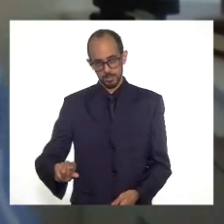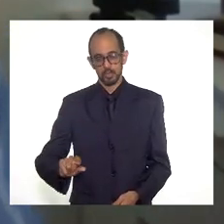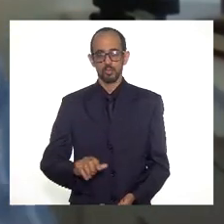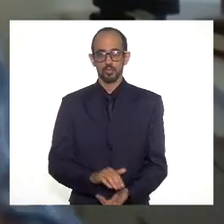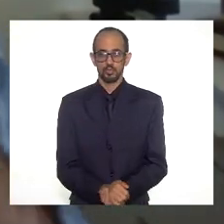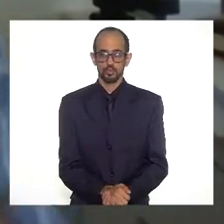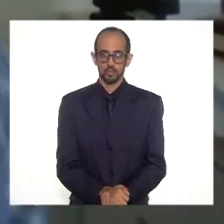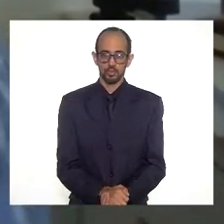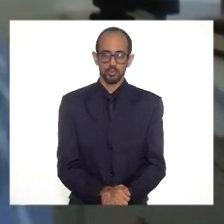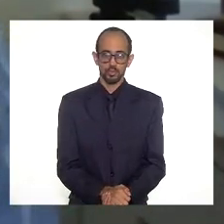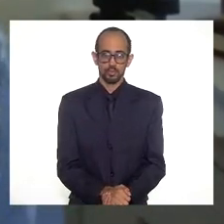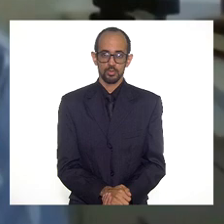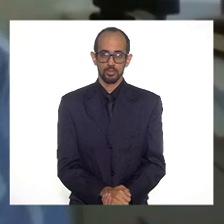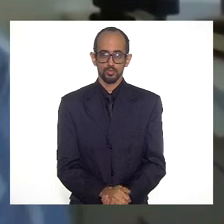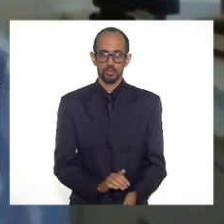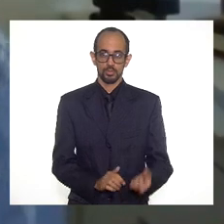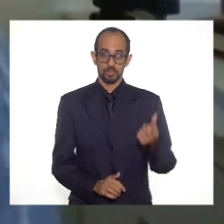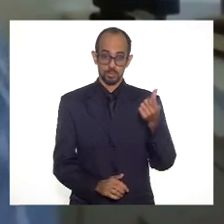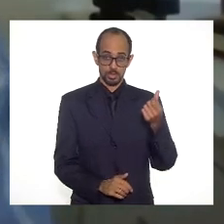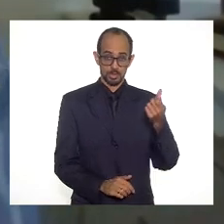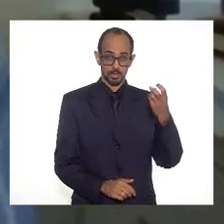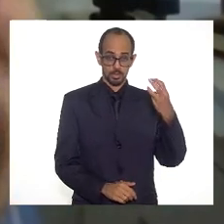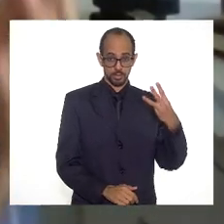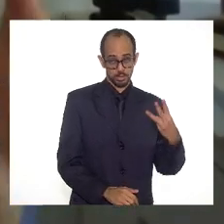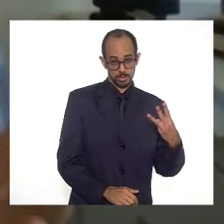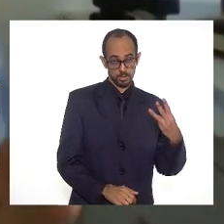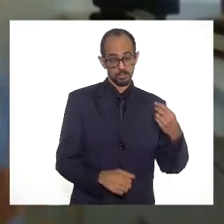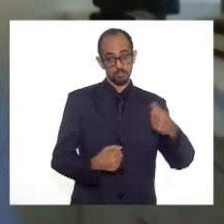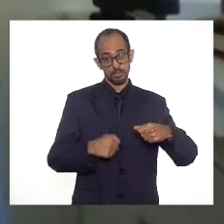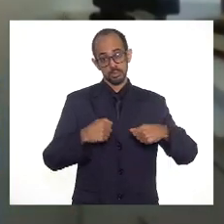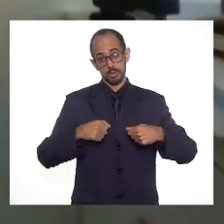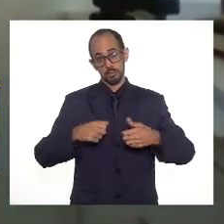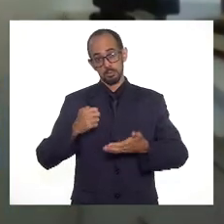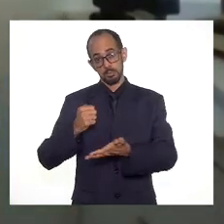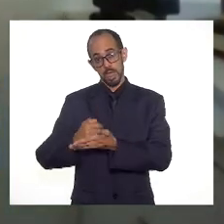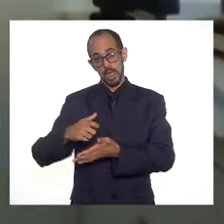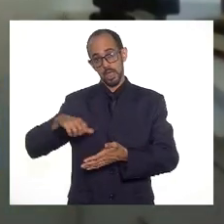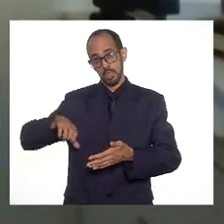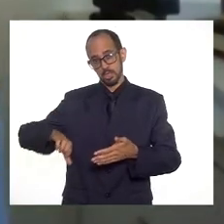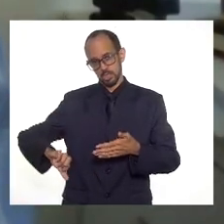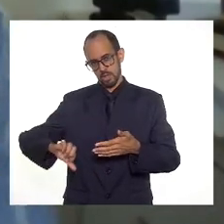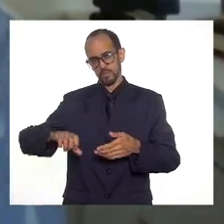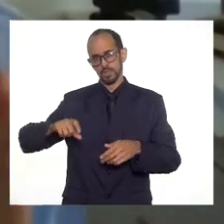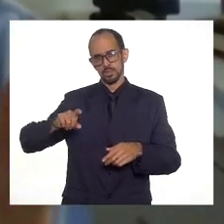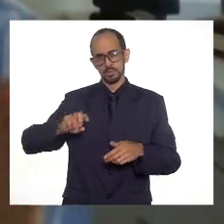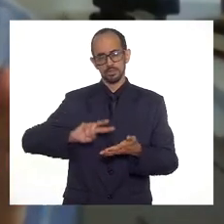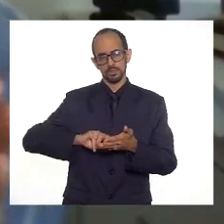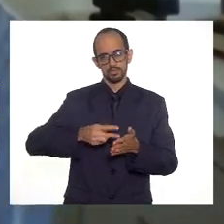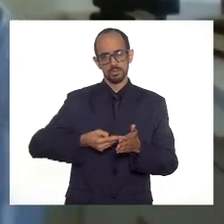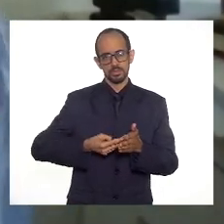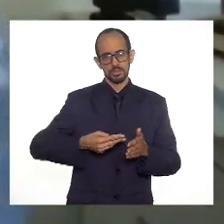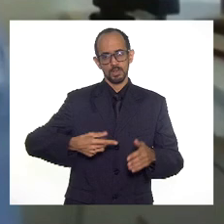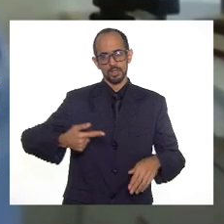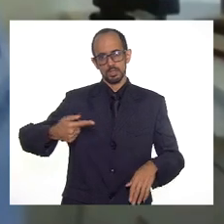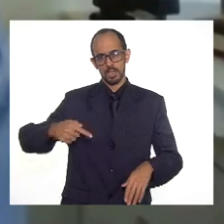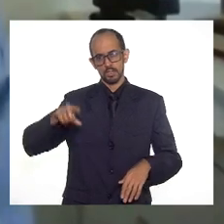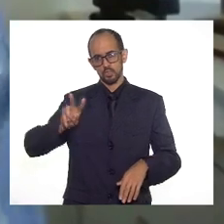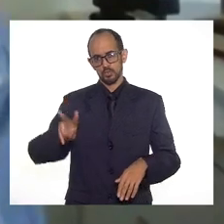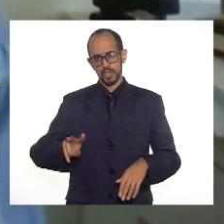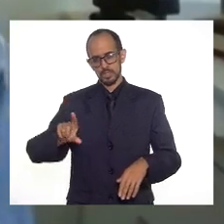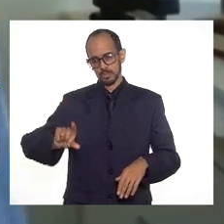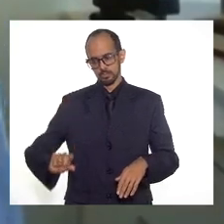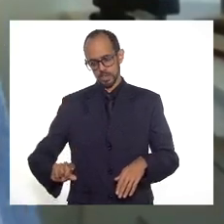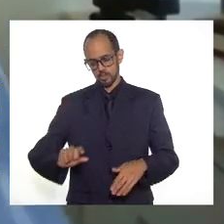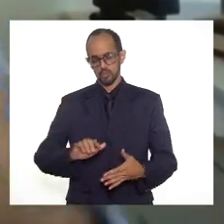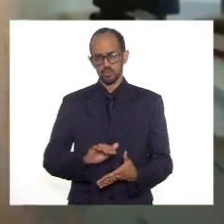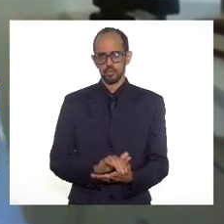7 vezes a menos. E nesse novo regime de recuperação fiscal, a nossa